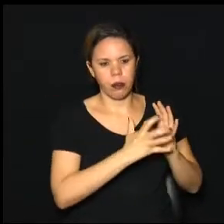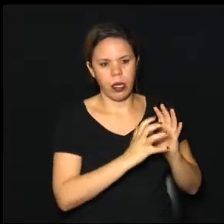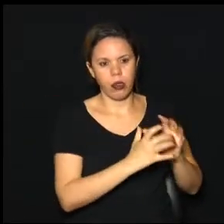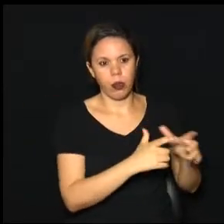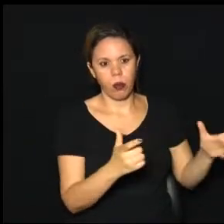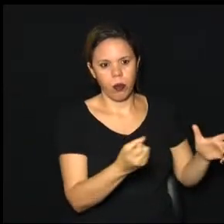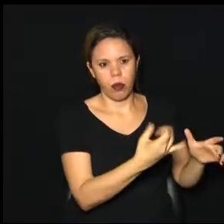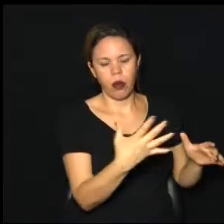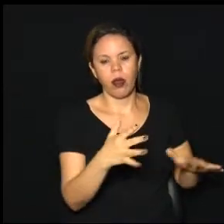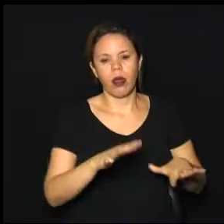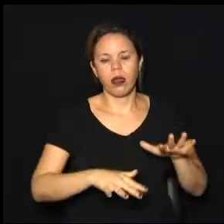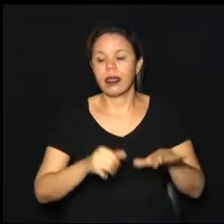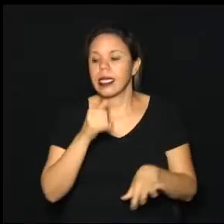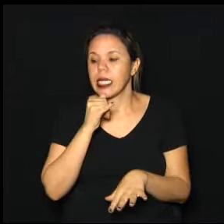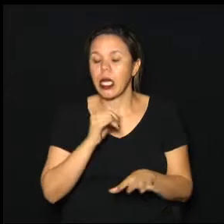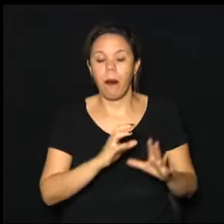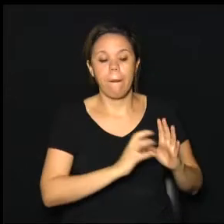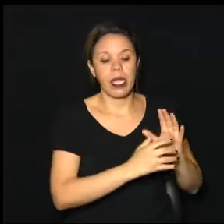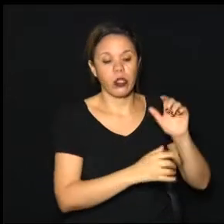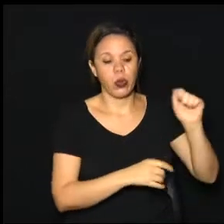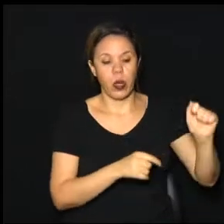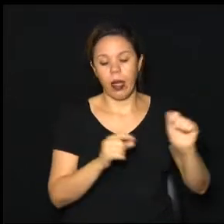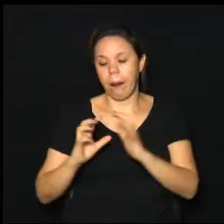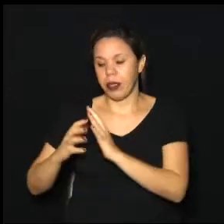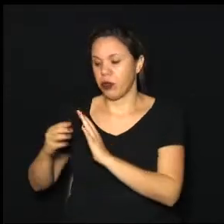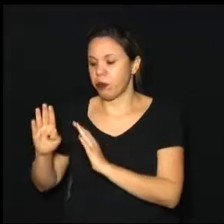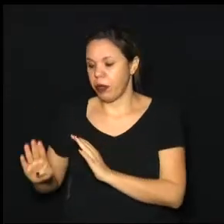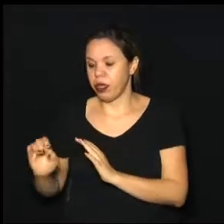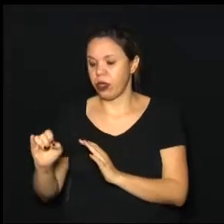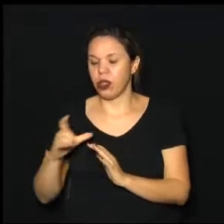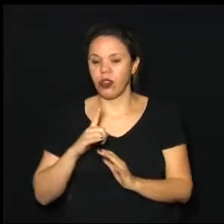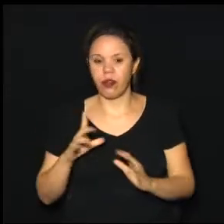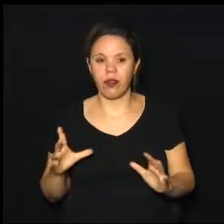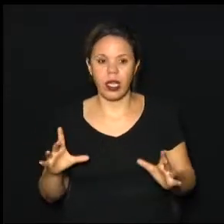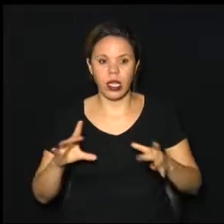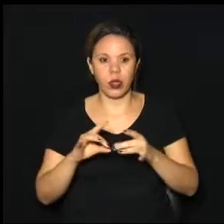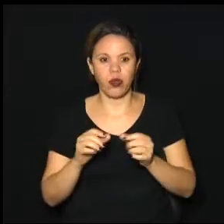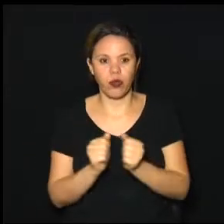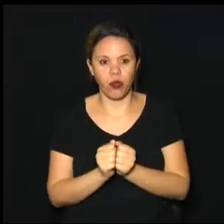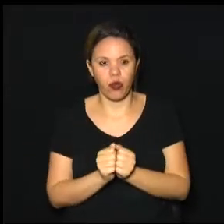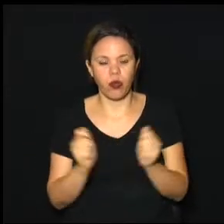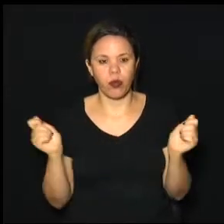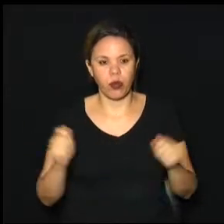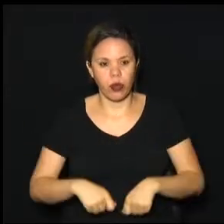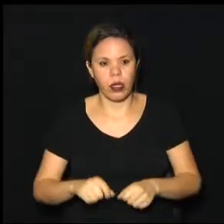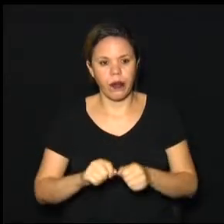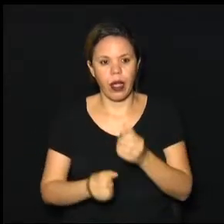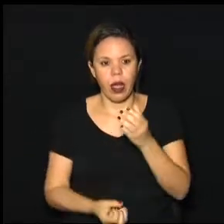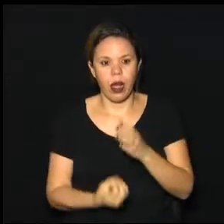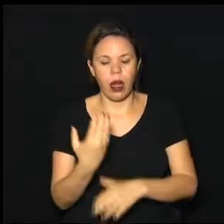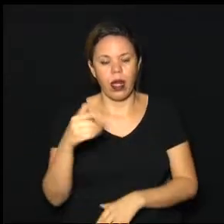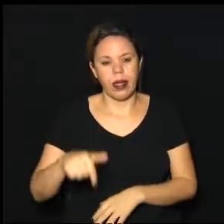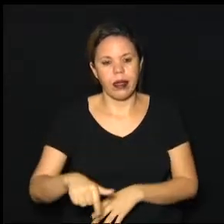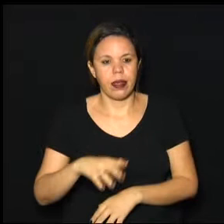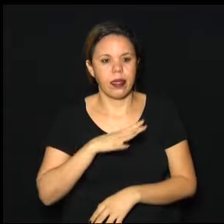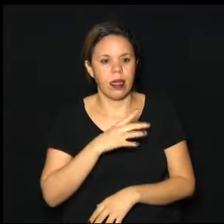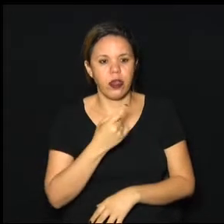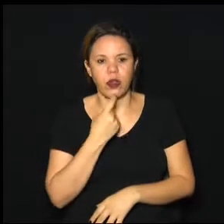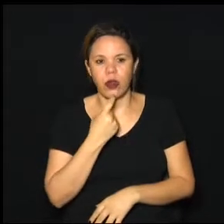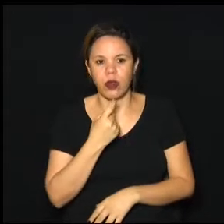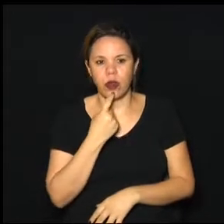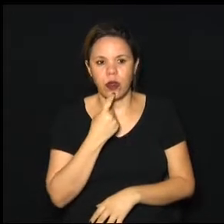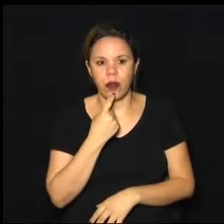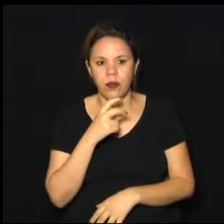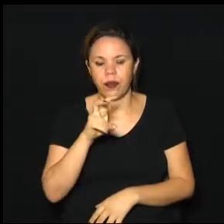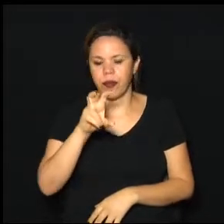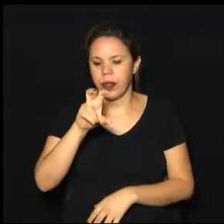proporcionais, se o partido A e o partido B fizessem uma coligação, juntos eles poderiam lançar aqui na cidade de Campinas